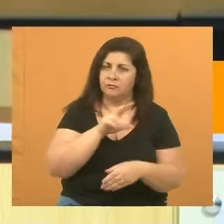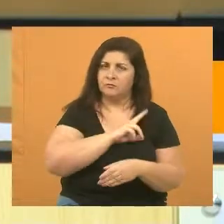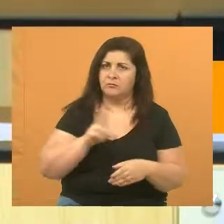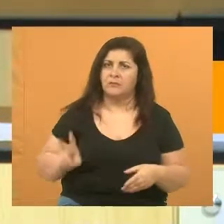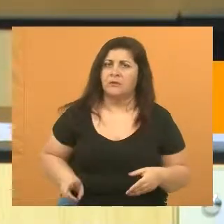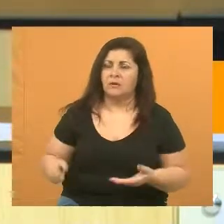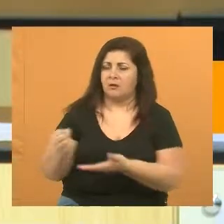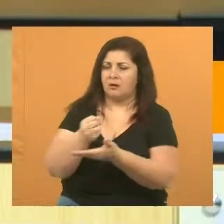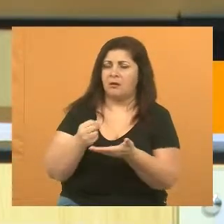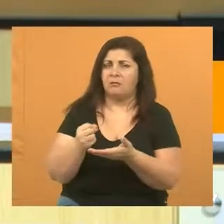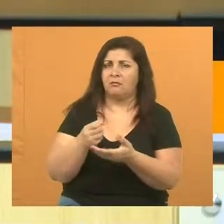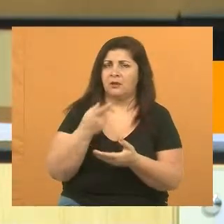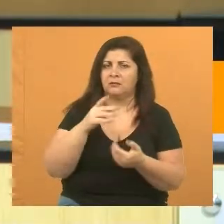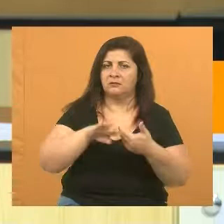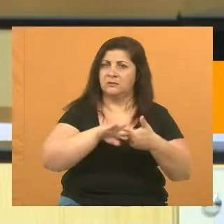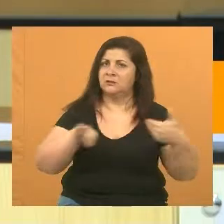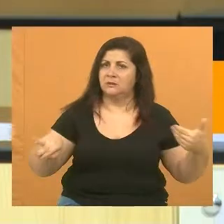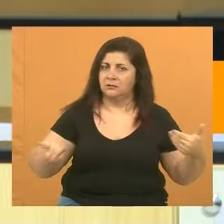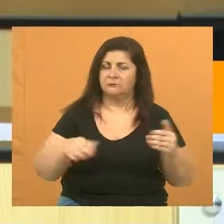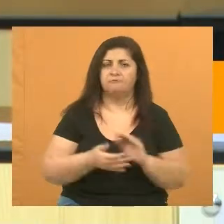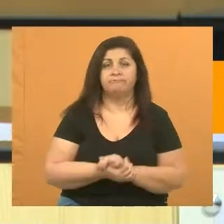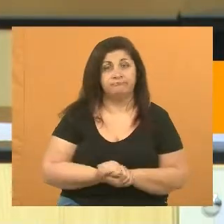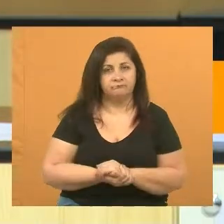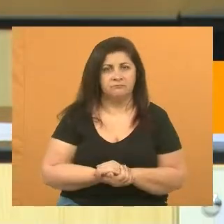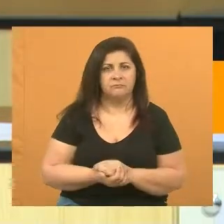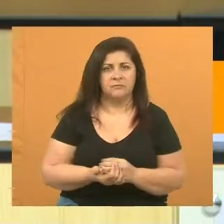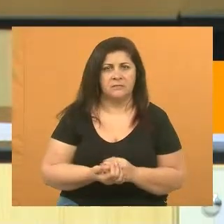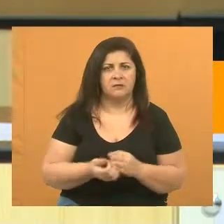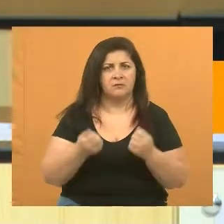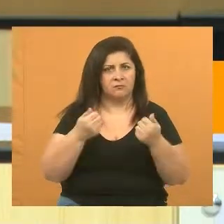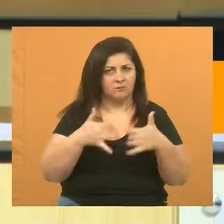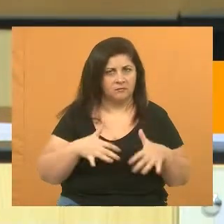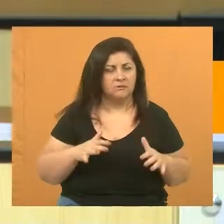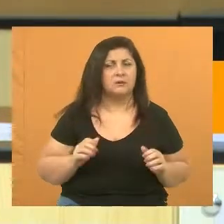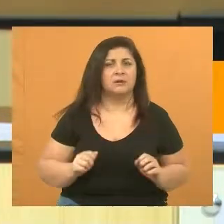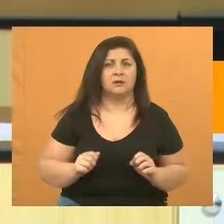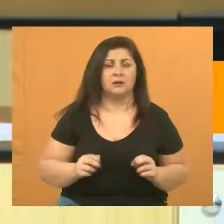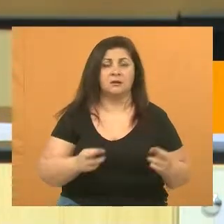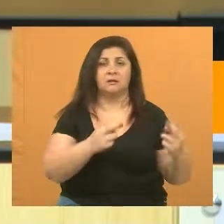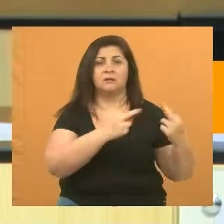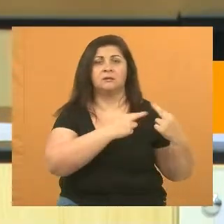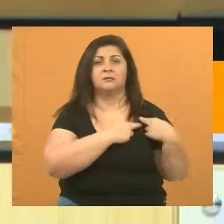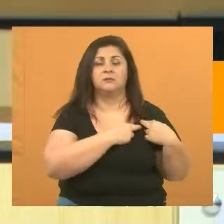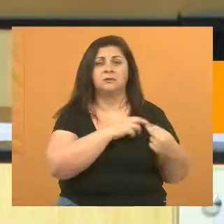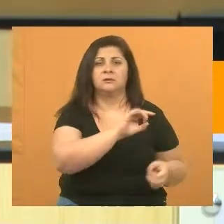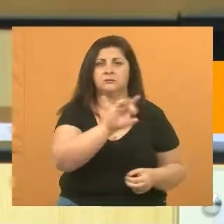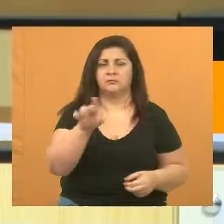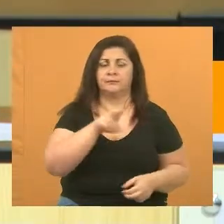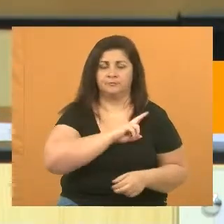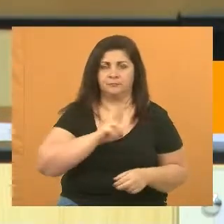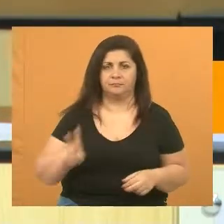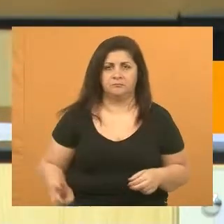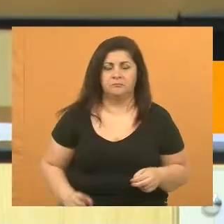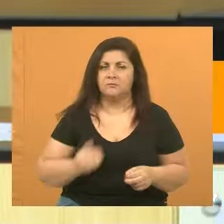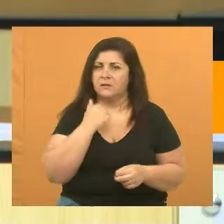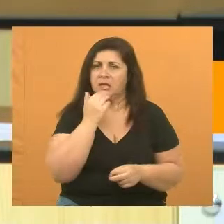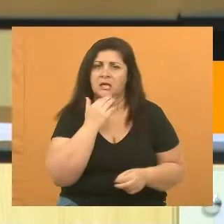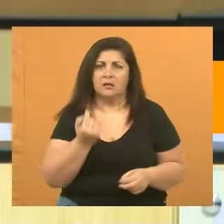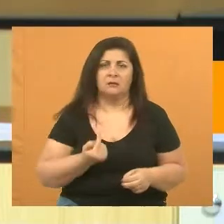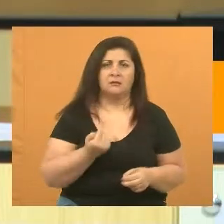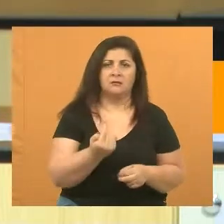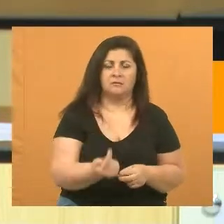base do governo saíram fora da sessão. E deixa bem claro aqui, isso é responsabilidade de nós, vereadores. Ninguém está